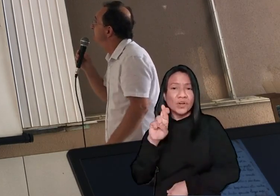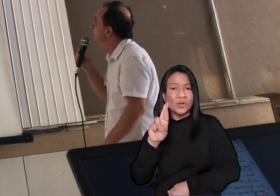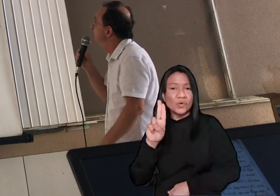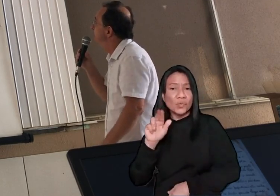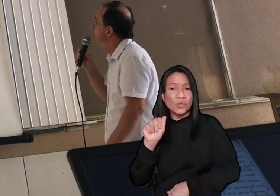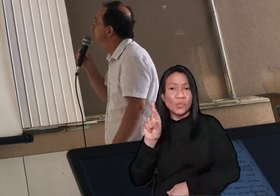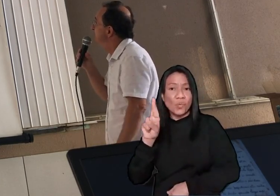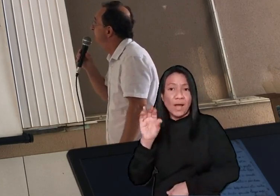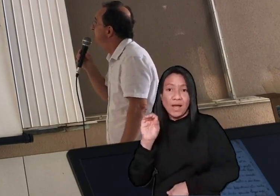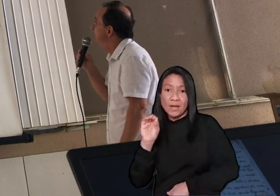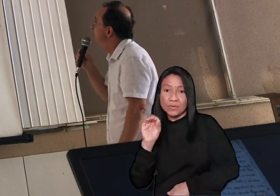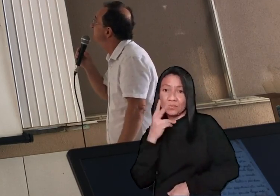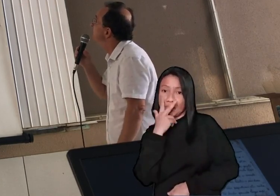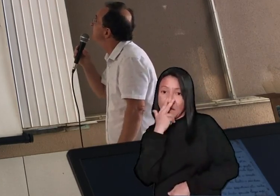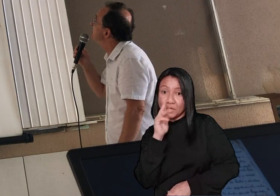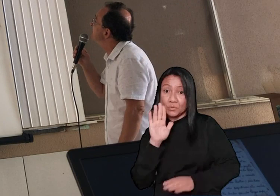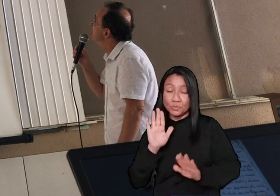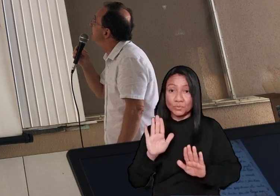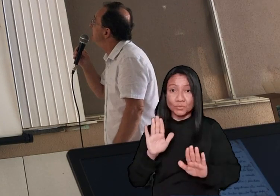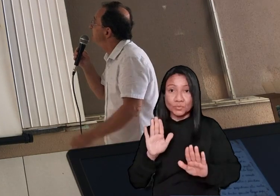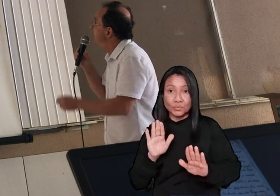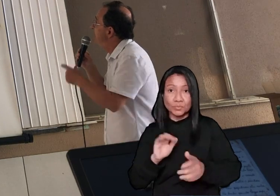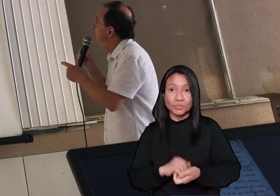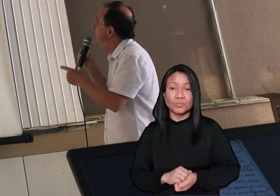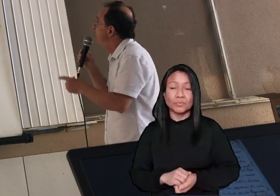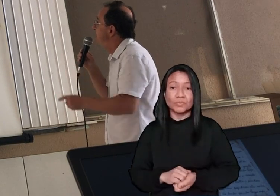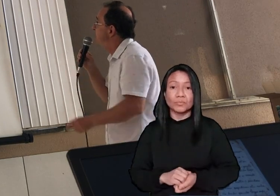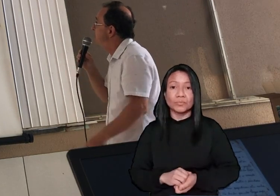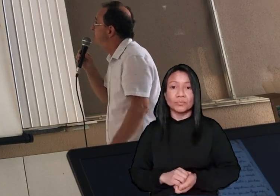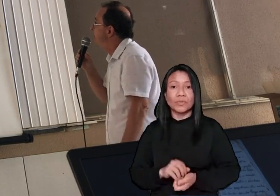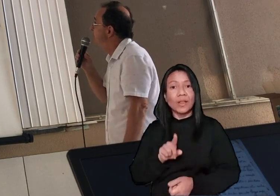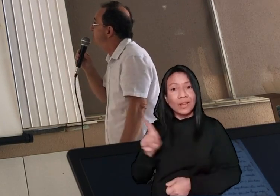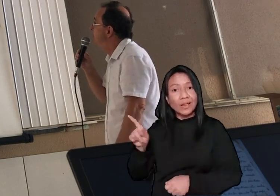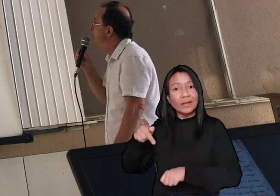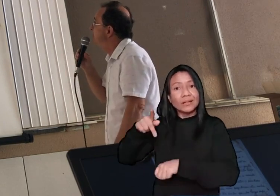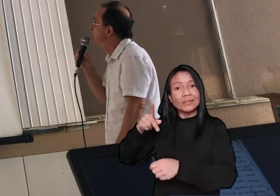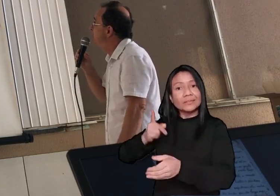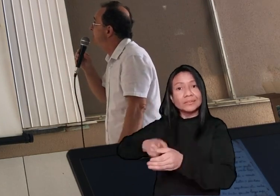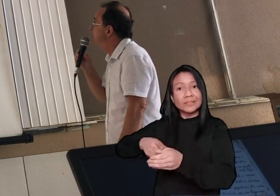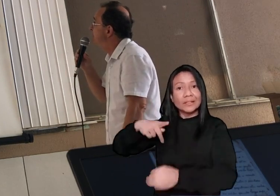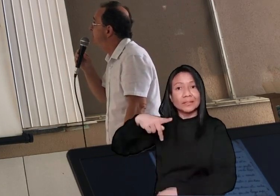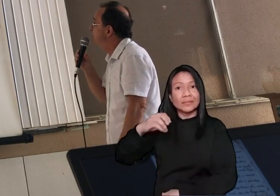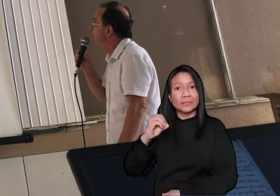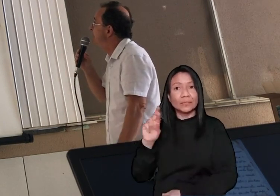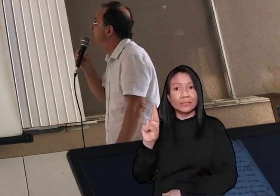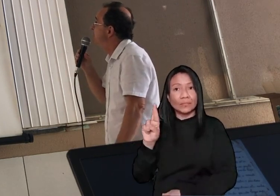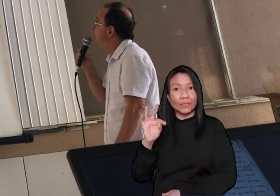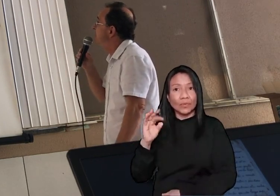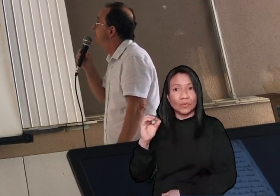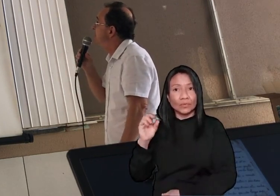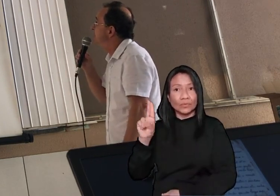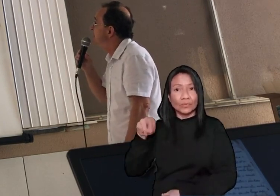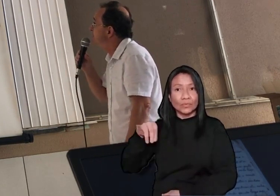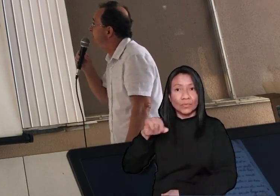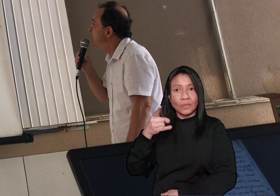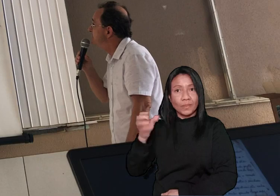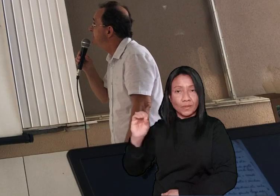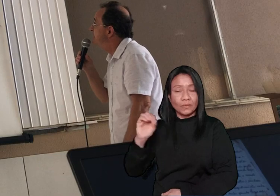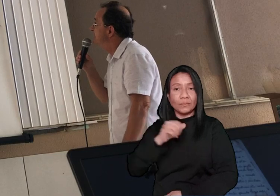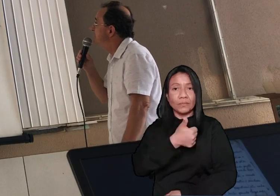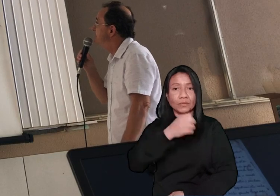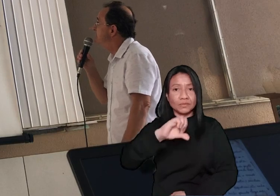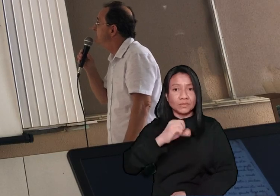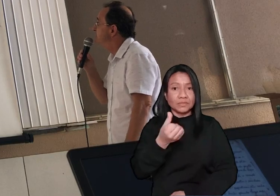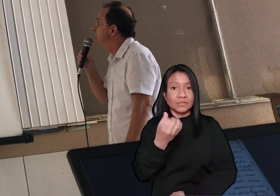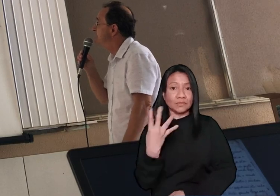Porto União, 1964. Lá. E essa carta foi um mês e pouco antes da morte dele. Ele